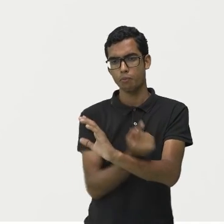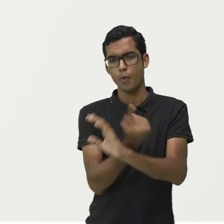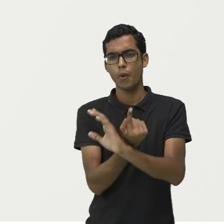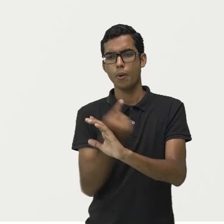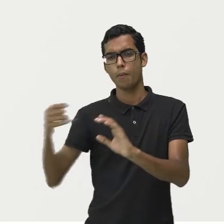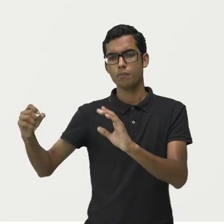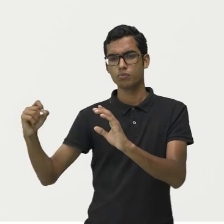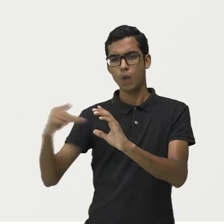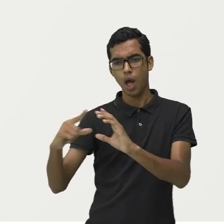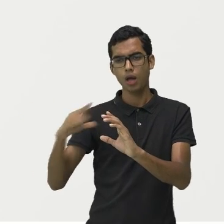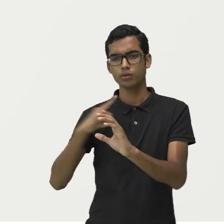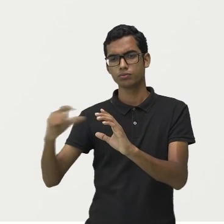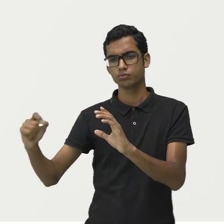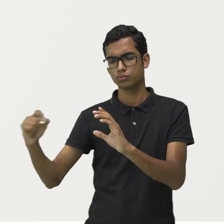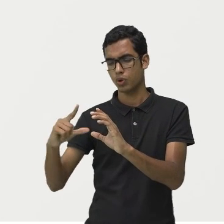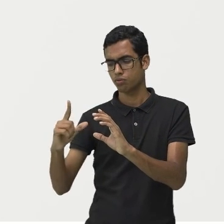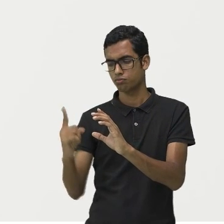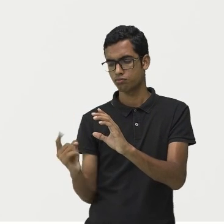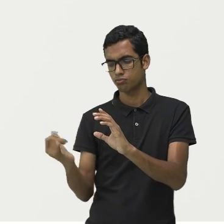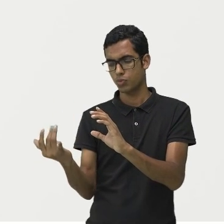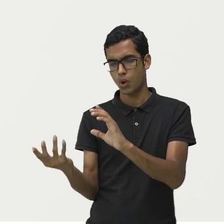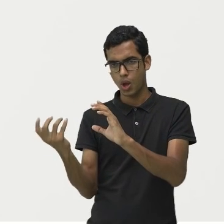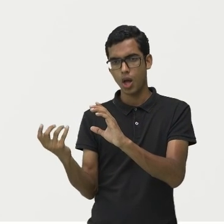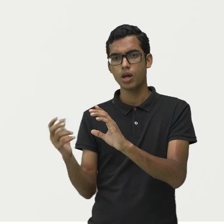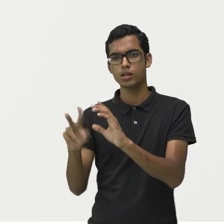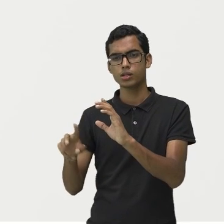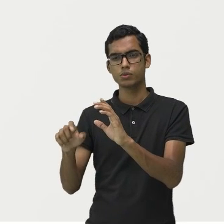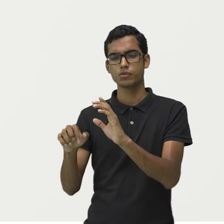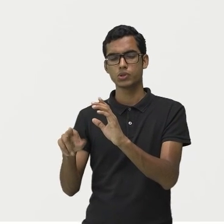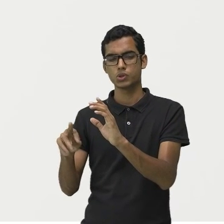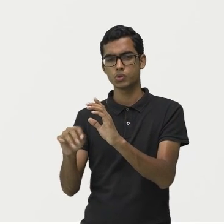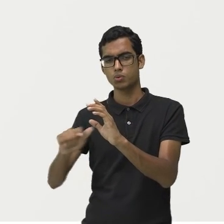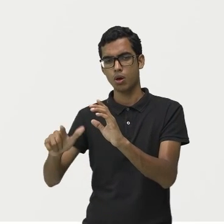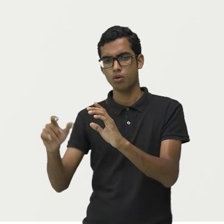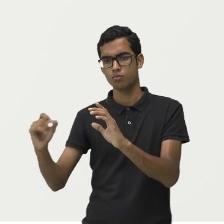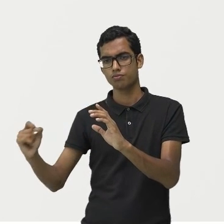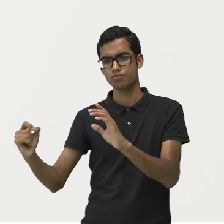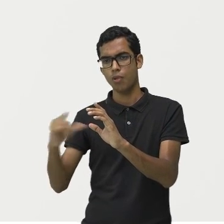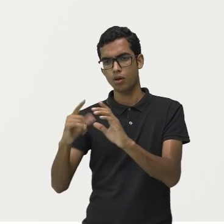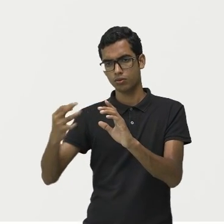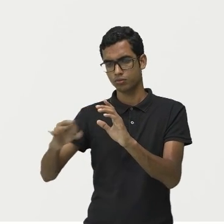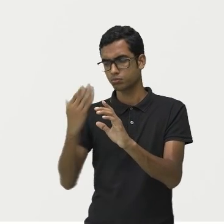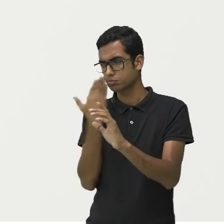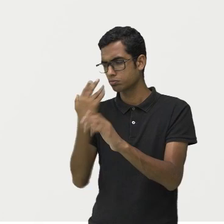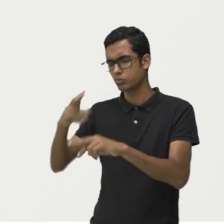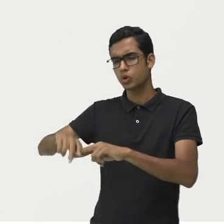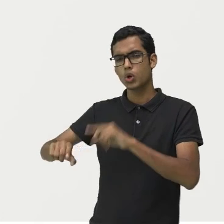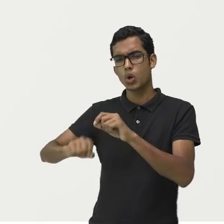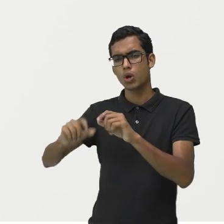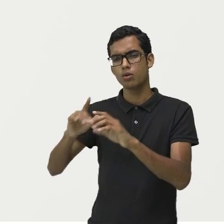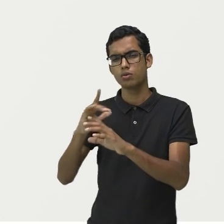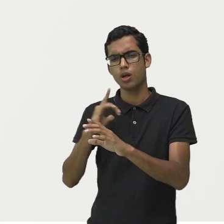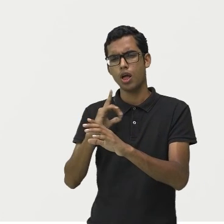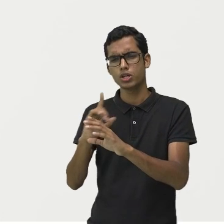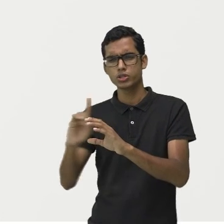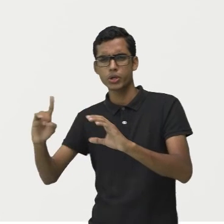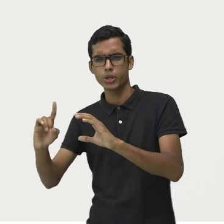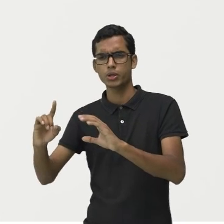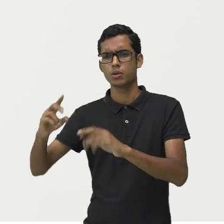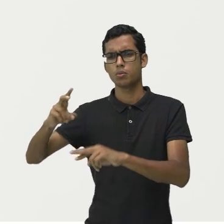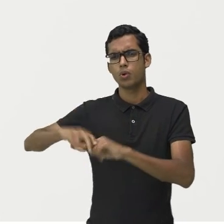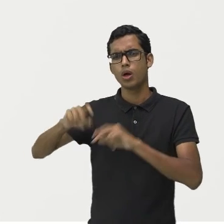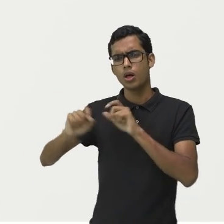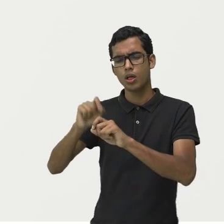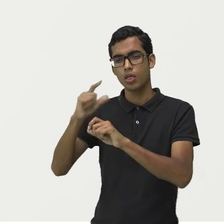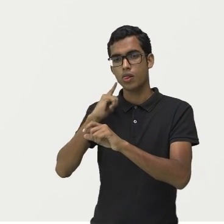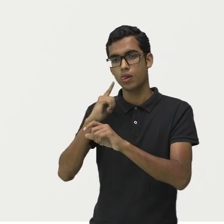atrás do espelho, ela é uma imagem virtual, tá certo? E por que ela é direita? Porque ela está de